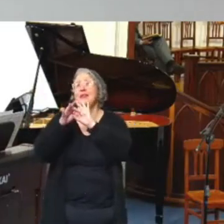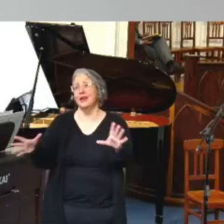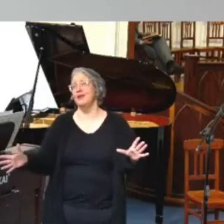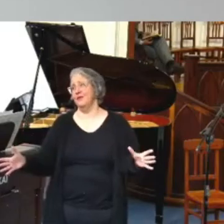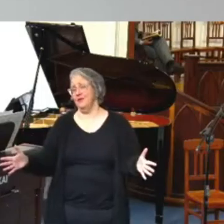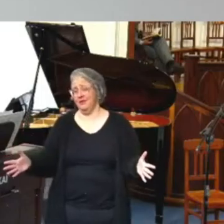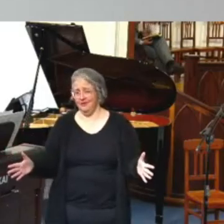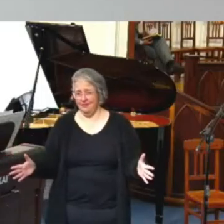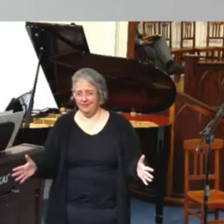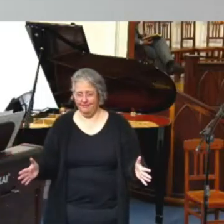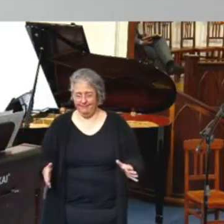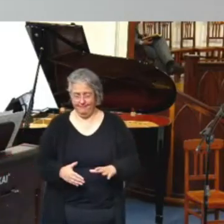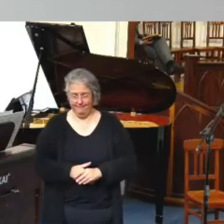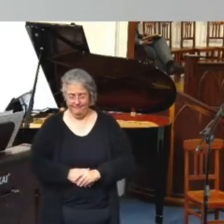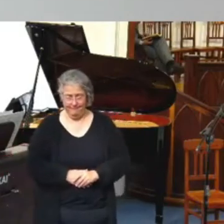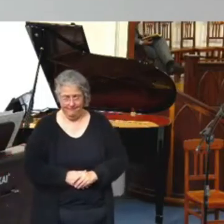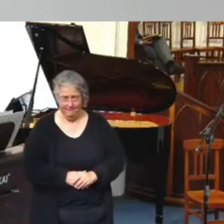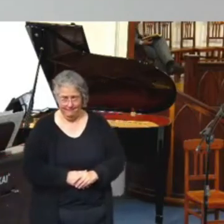Mas o que Davi faz